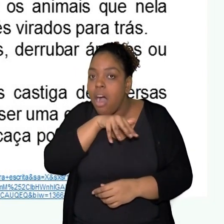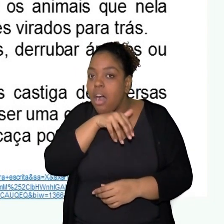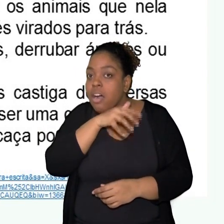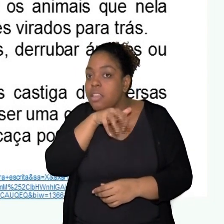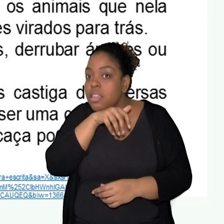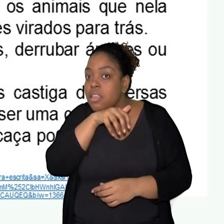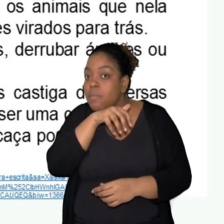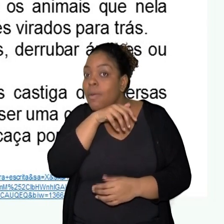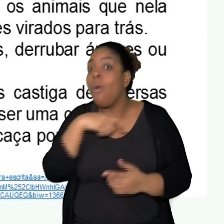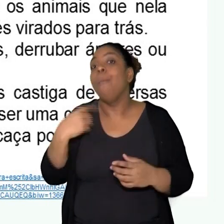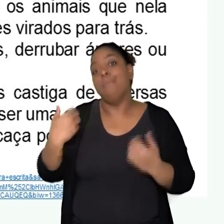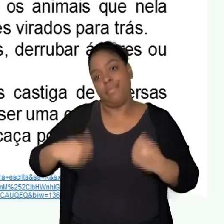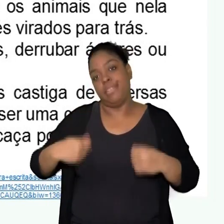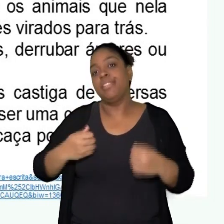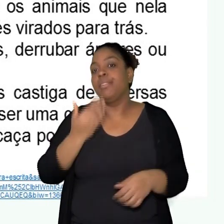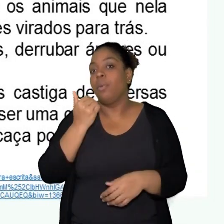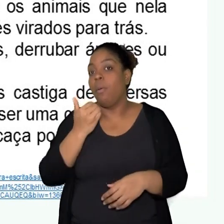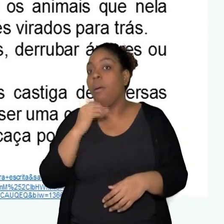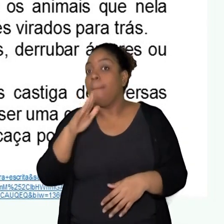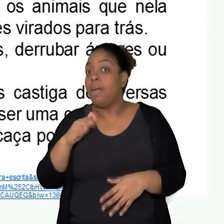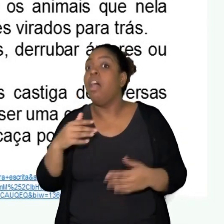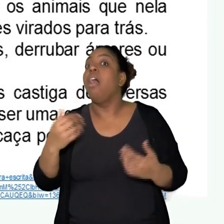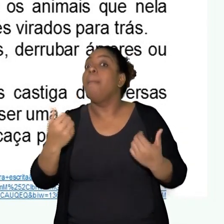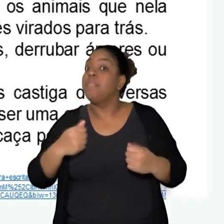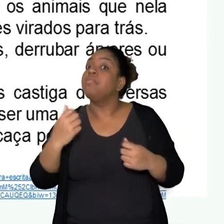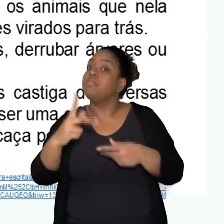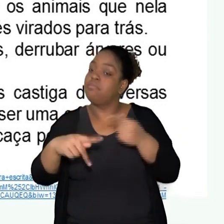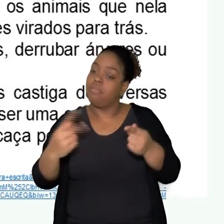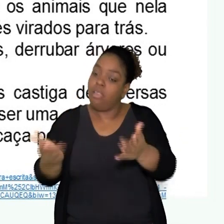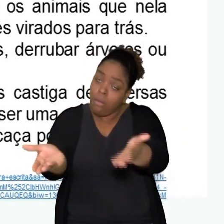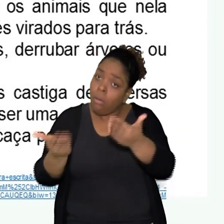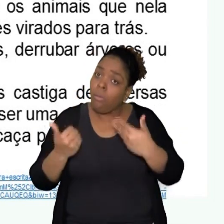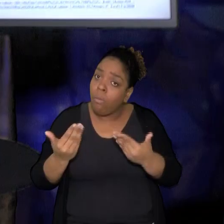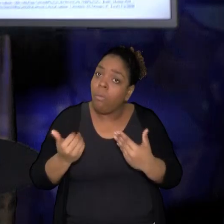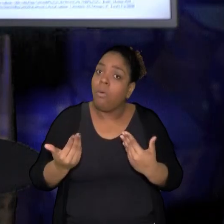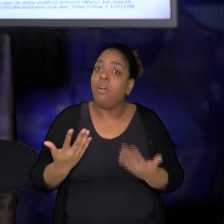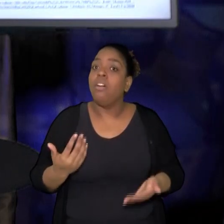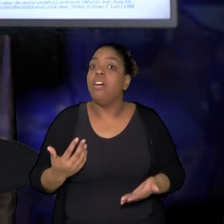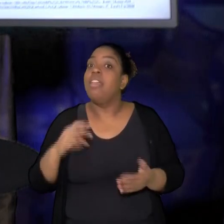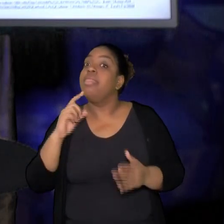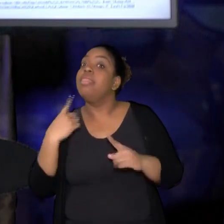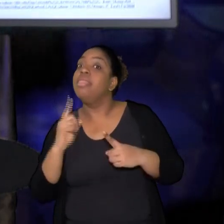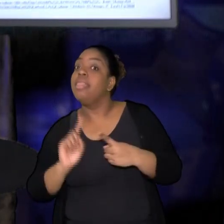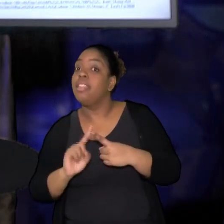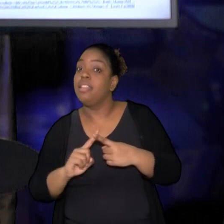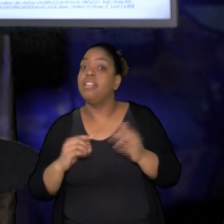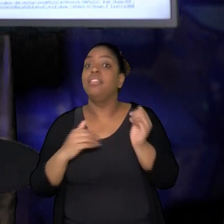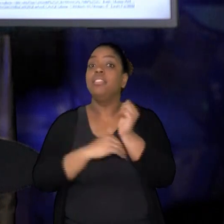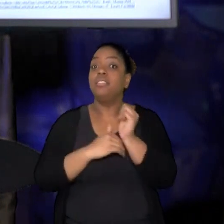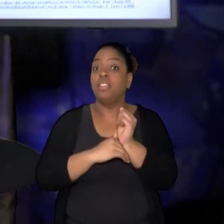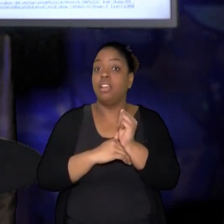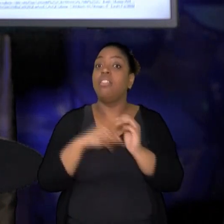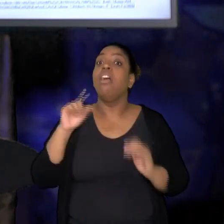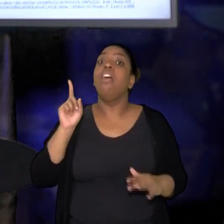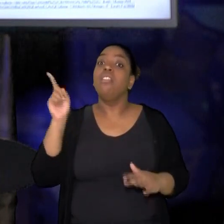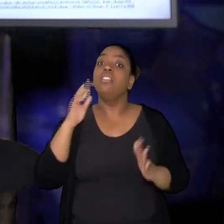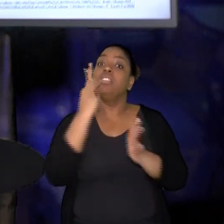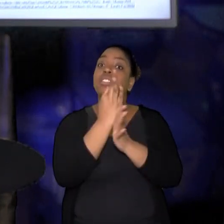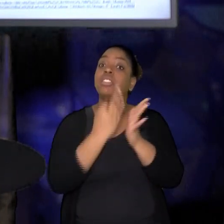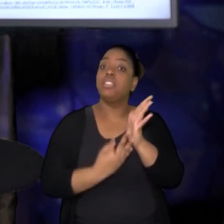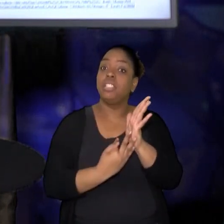além de exigir presentes, pede segredo absoluto. Esse texto que nós lemos é